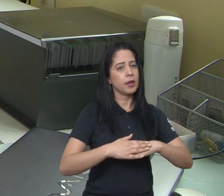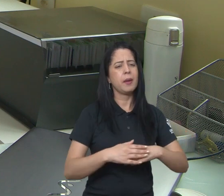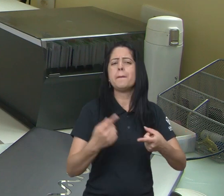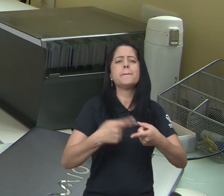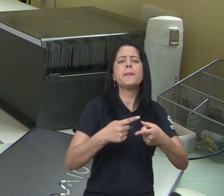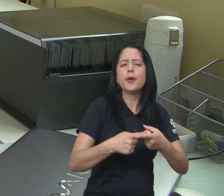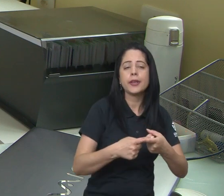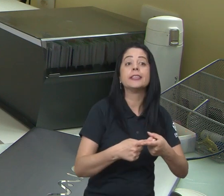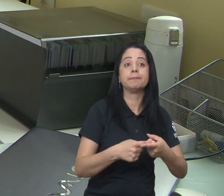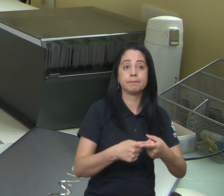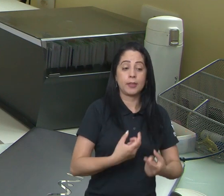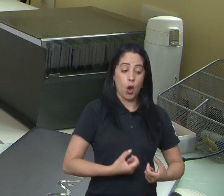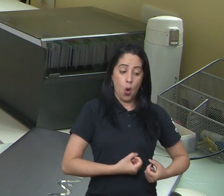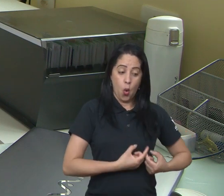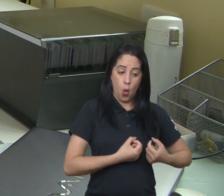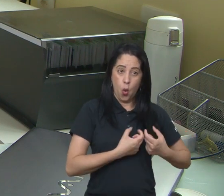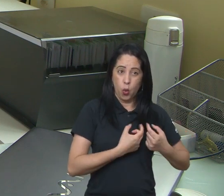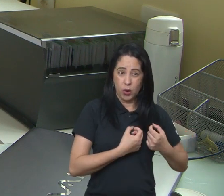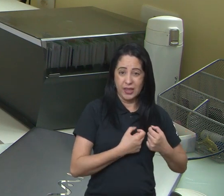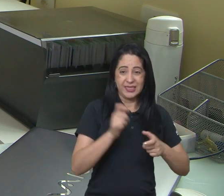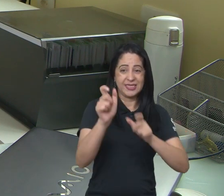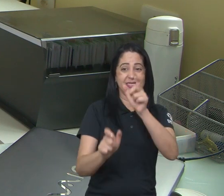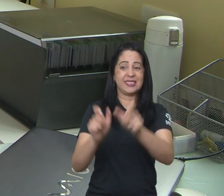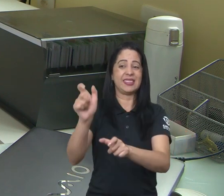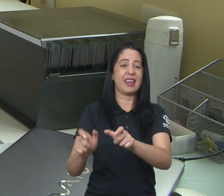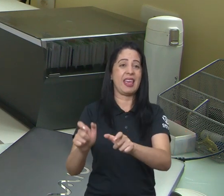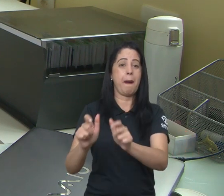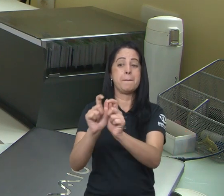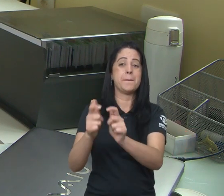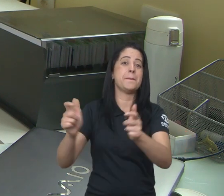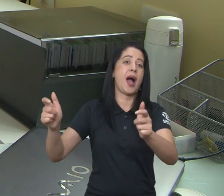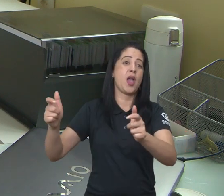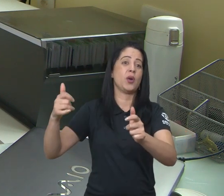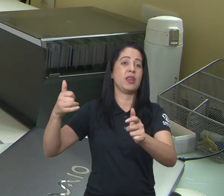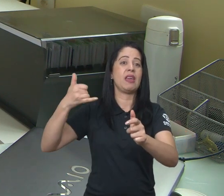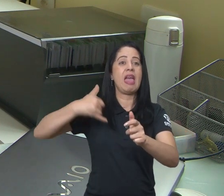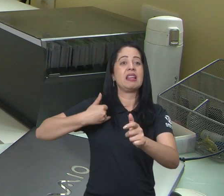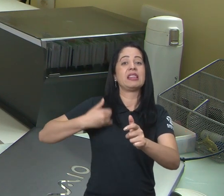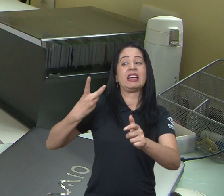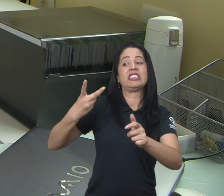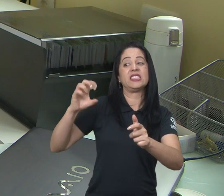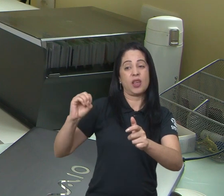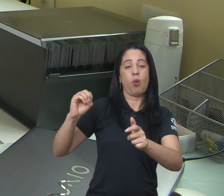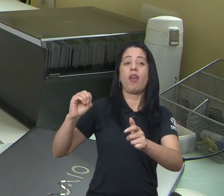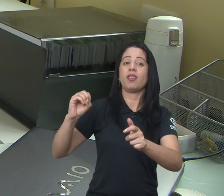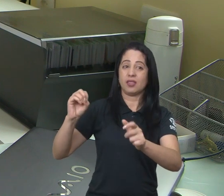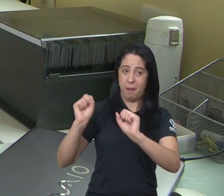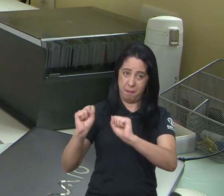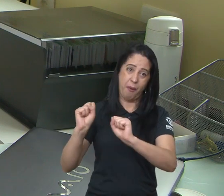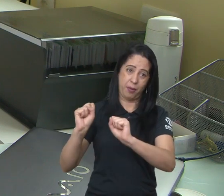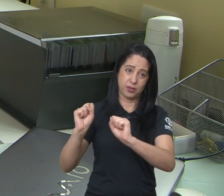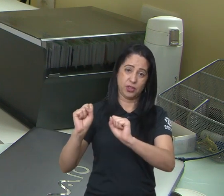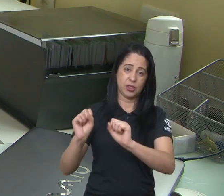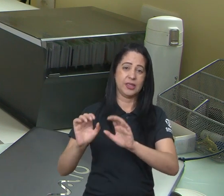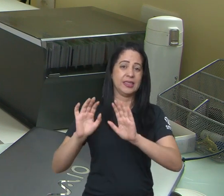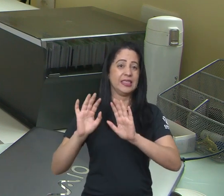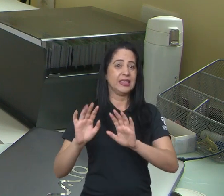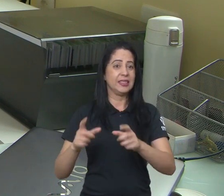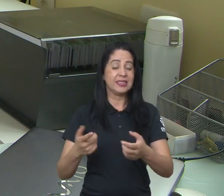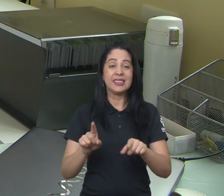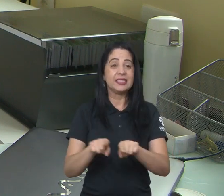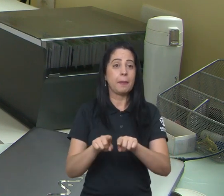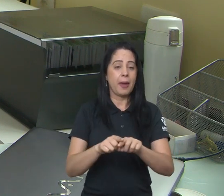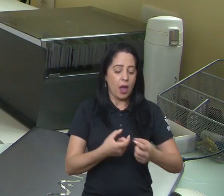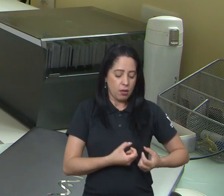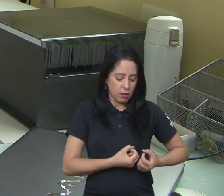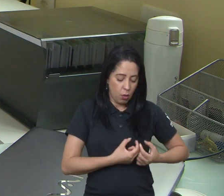mamografia? O câncer de mama é o câncer mais comum na mulher depois dos 50 anos, e a importância da prevenção. Ele